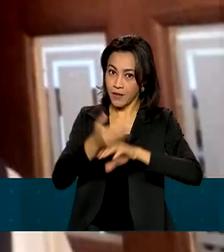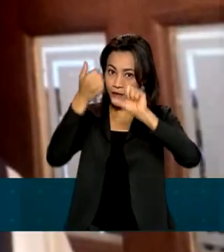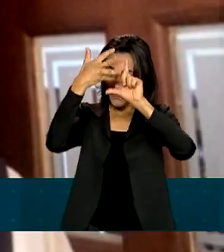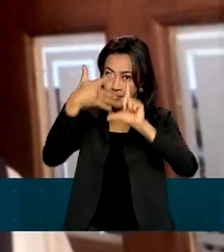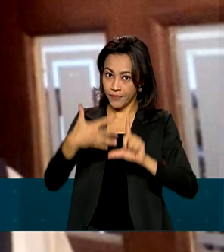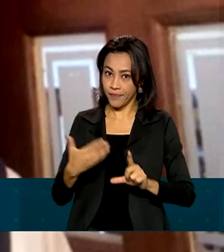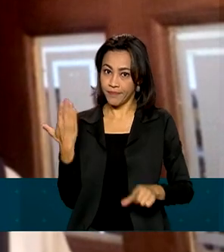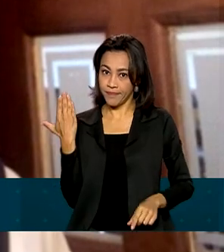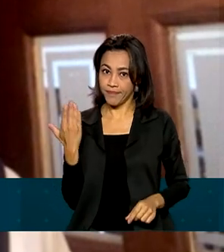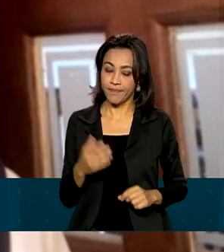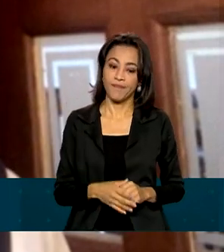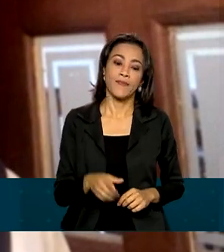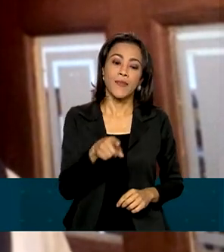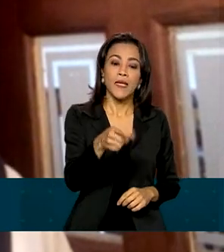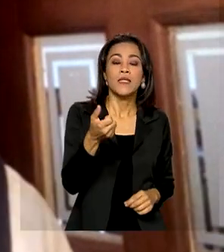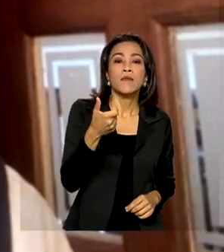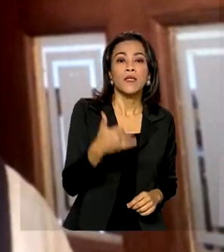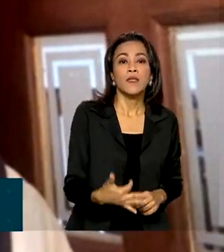O